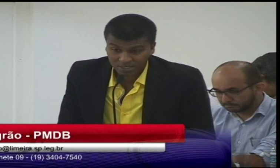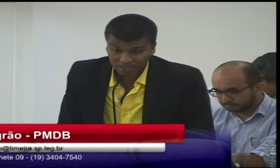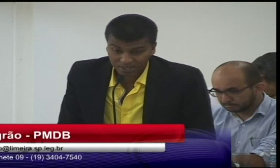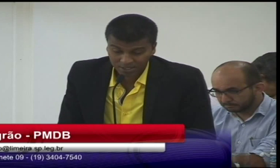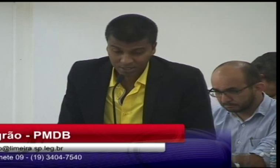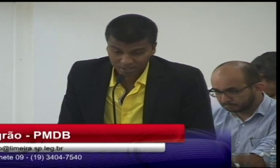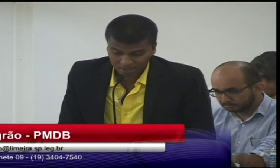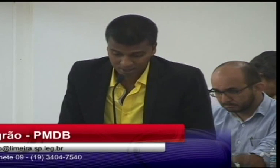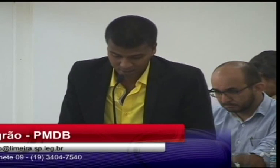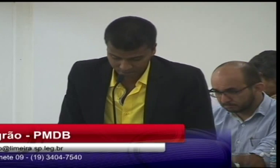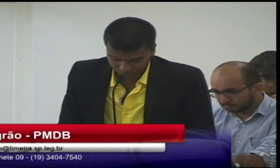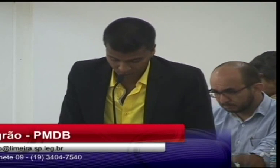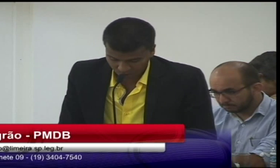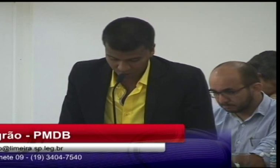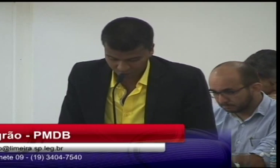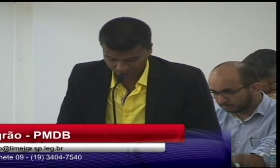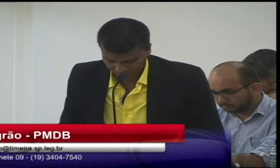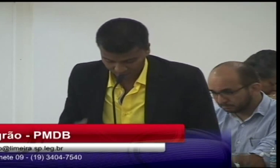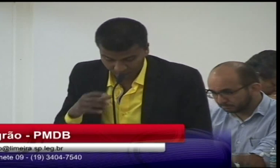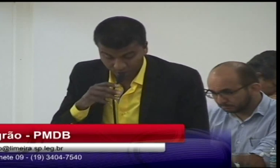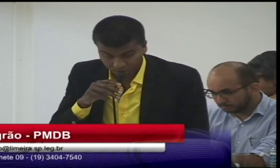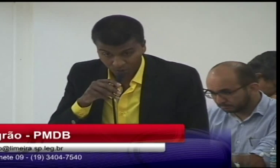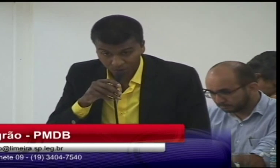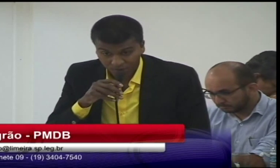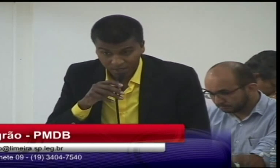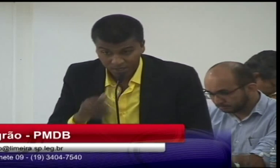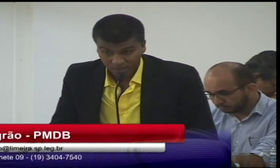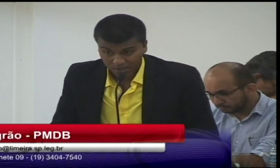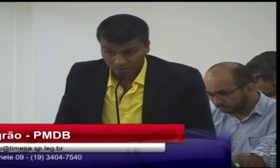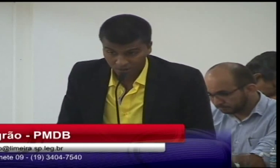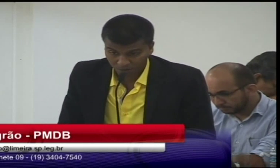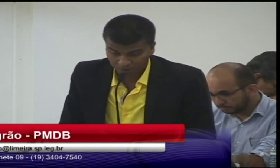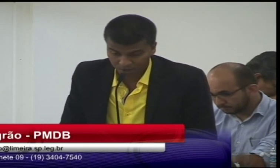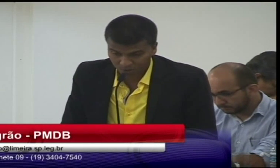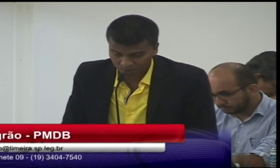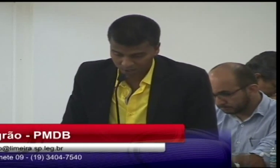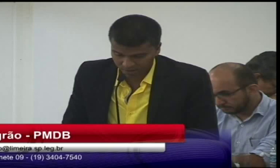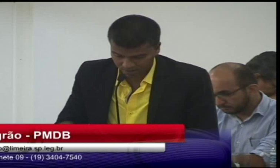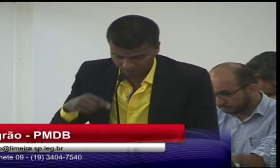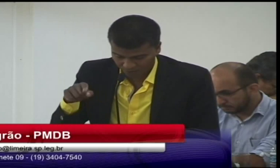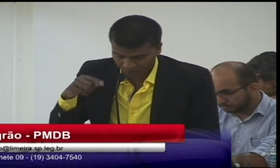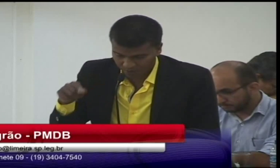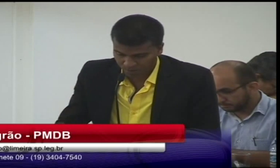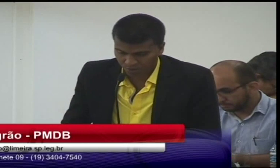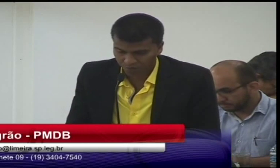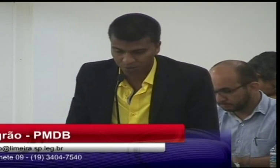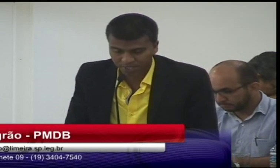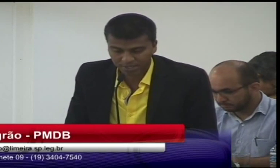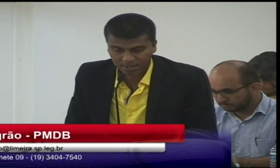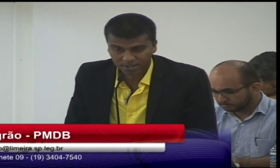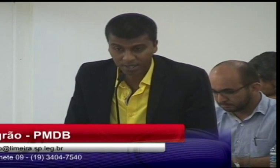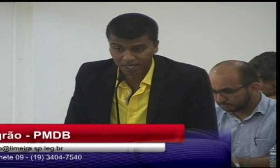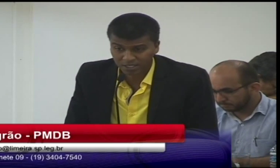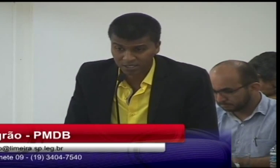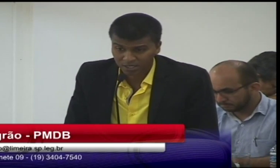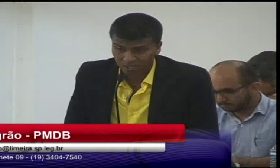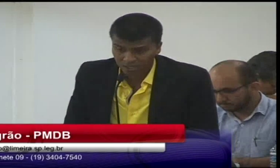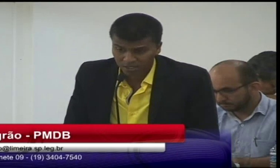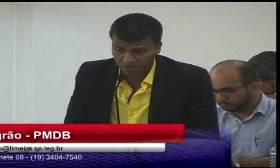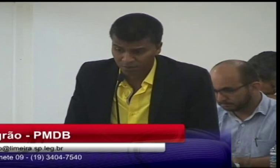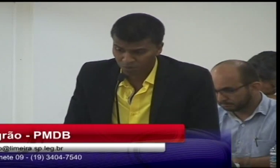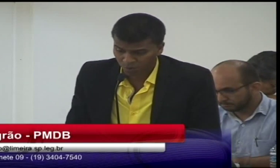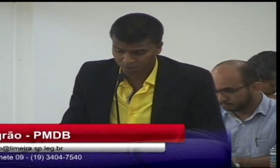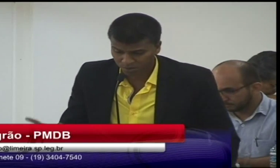ônibus. E hoje, com essa chuva, eu fui fazer umas ouvidorias na